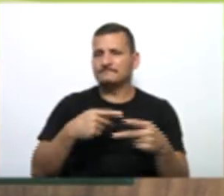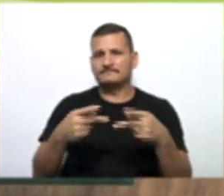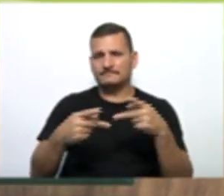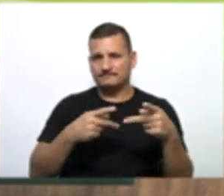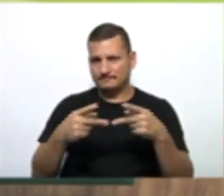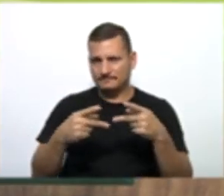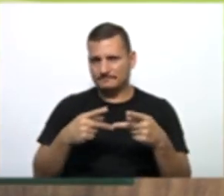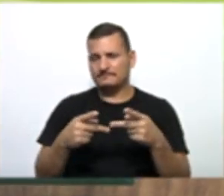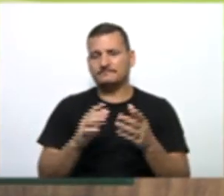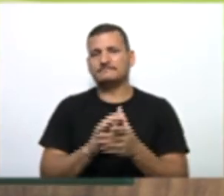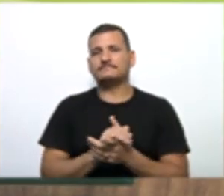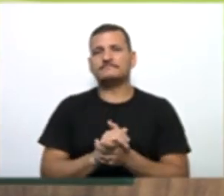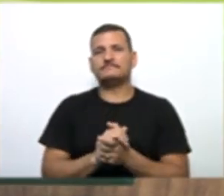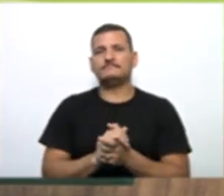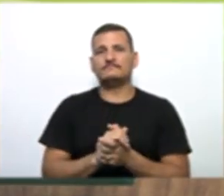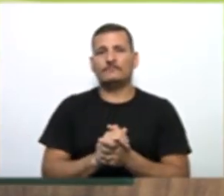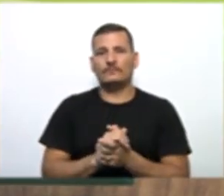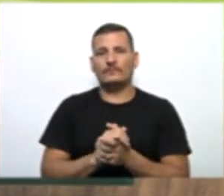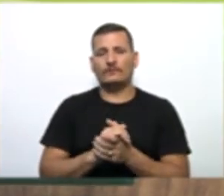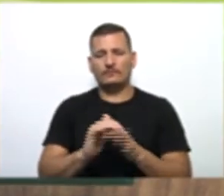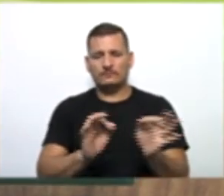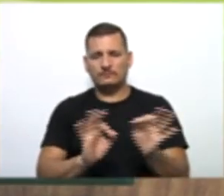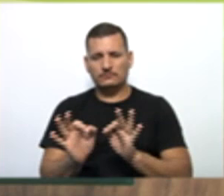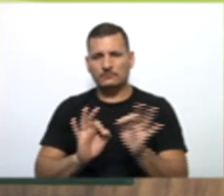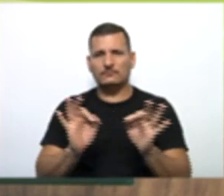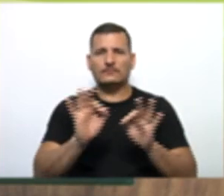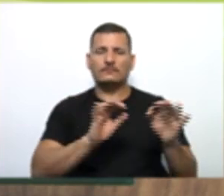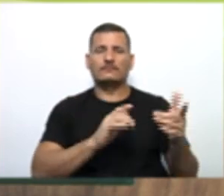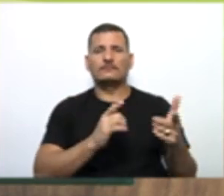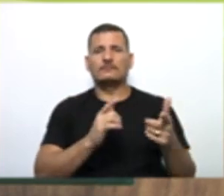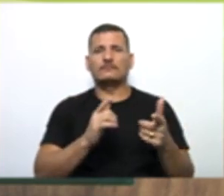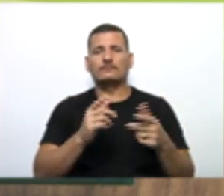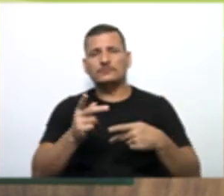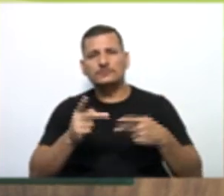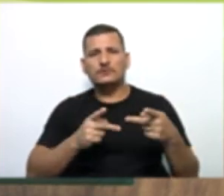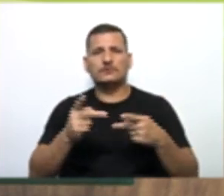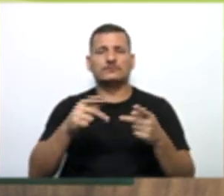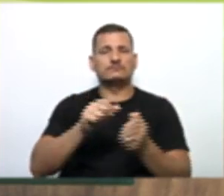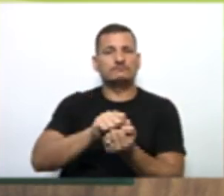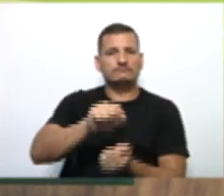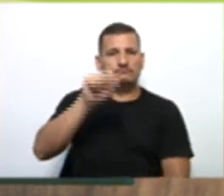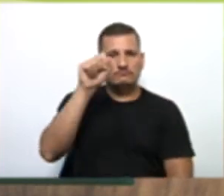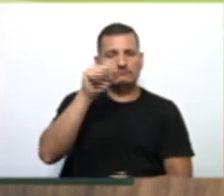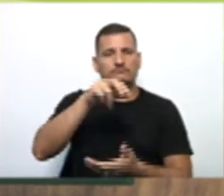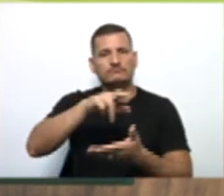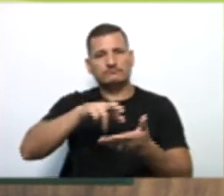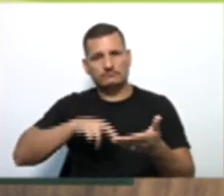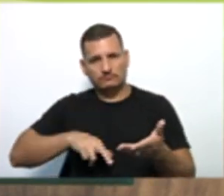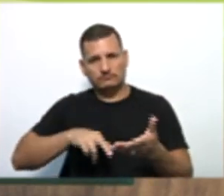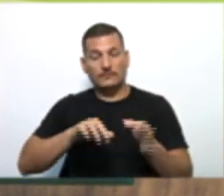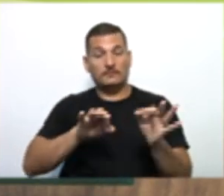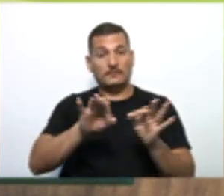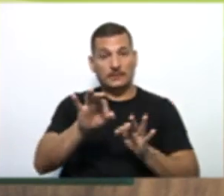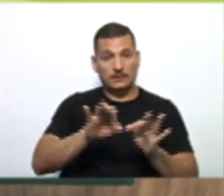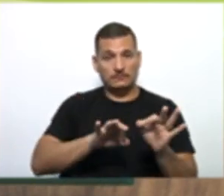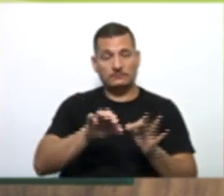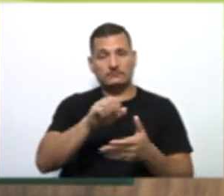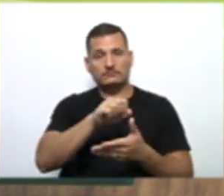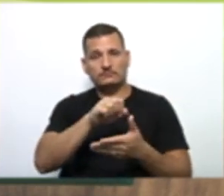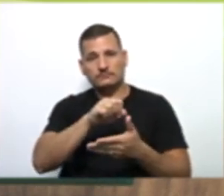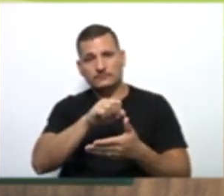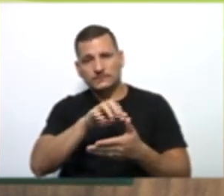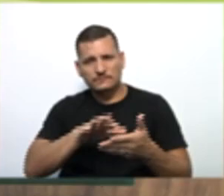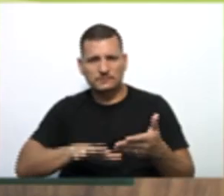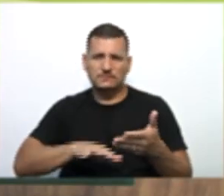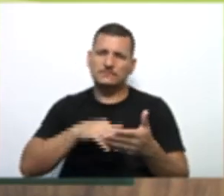oficiais, desenvolver planos, projetos de pesquisa, relatórios e banners, desenvolver planos de atividades e relatórios de